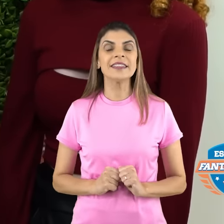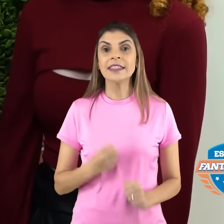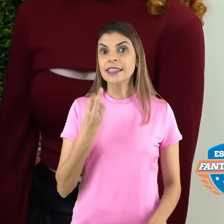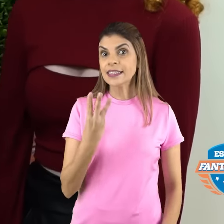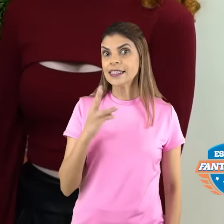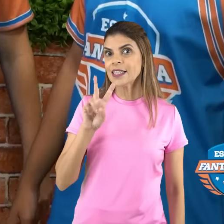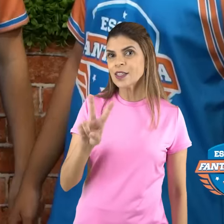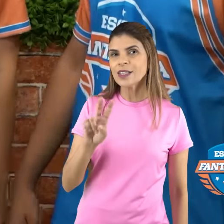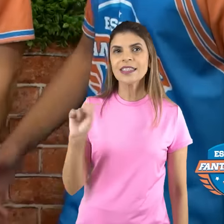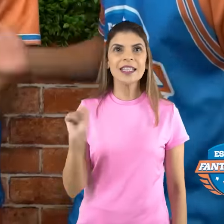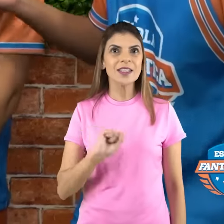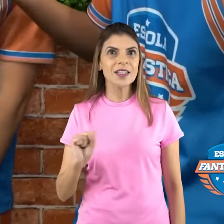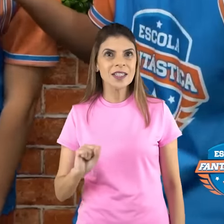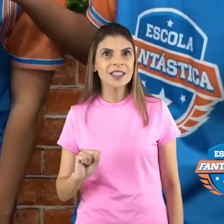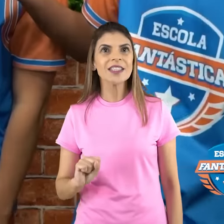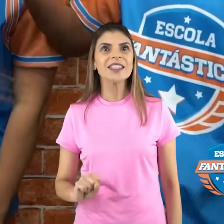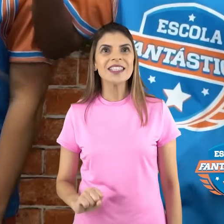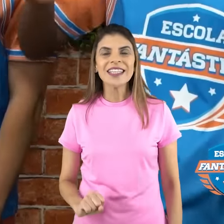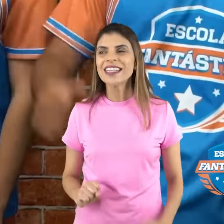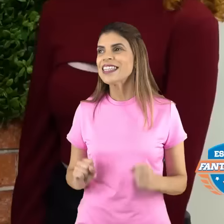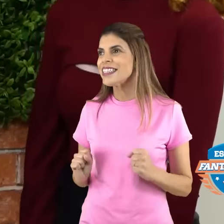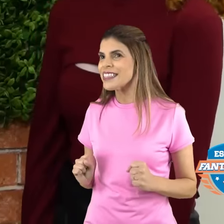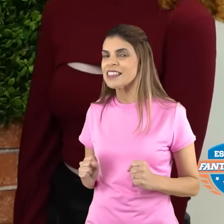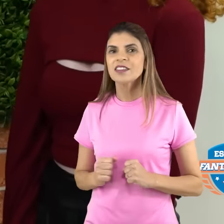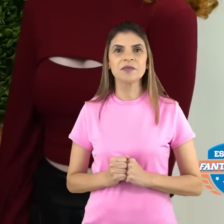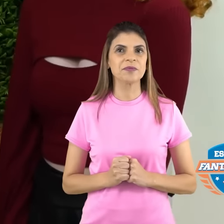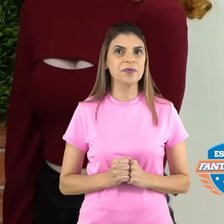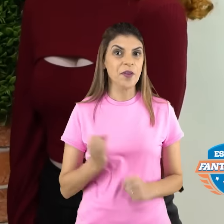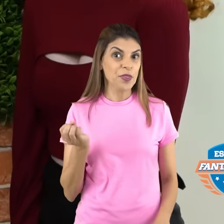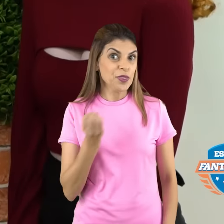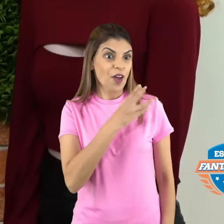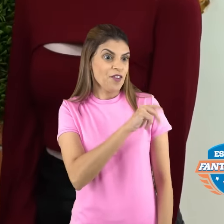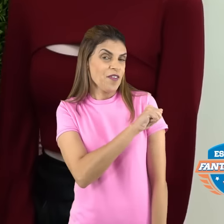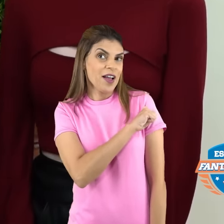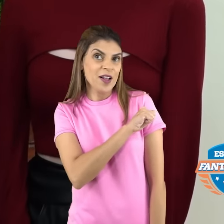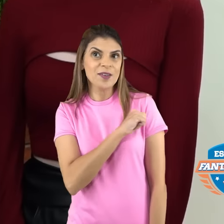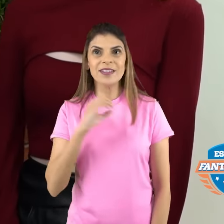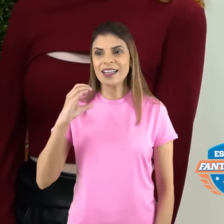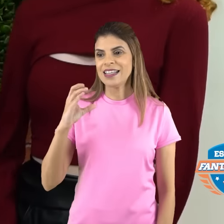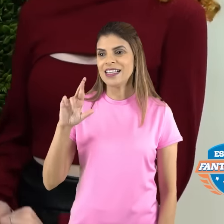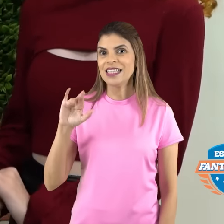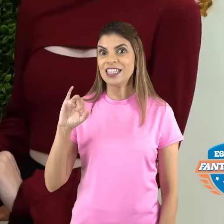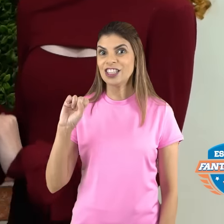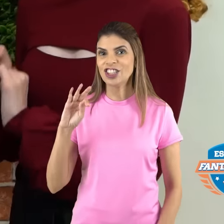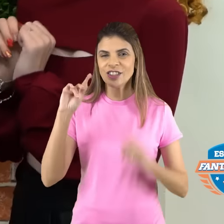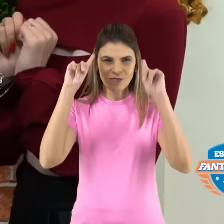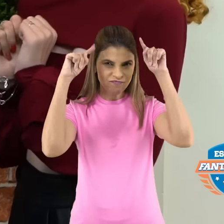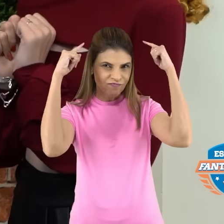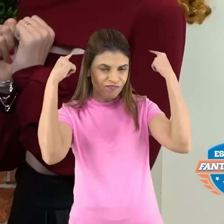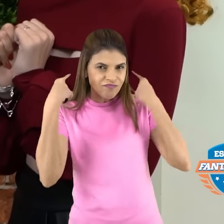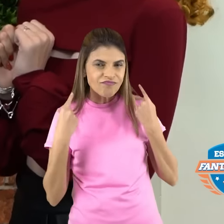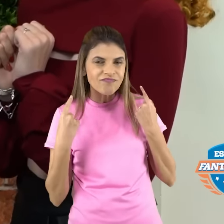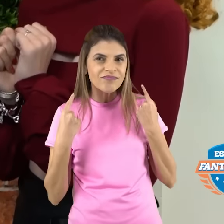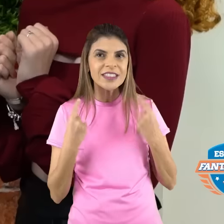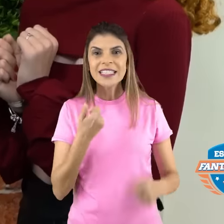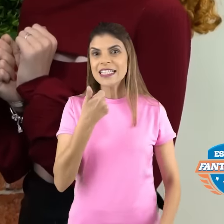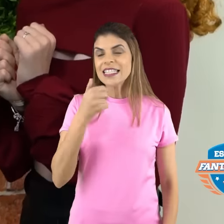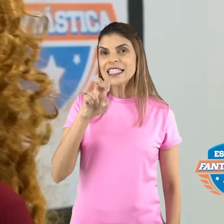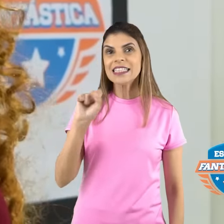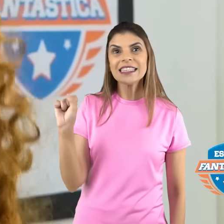32 segundos. E a nova aluna, Cristina, fez em